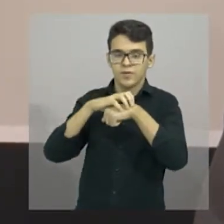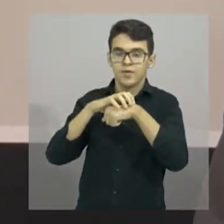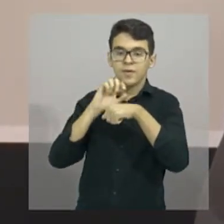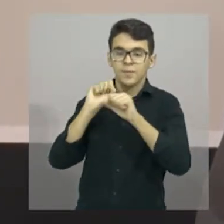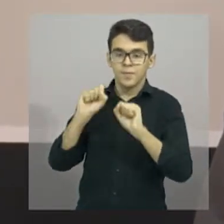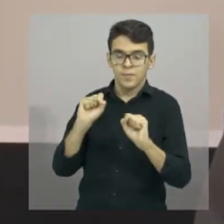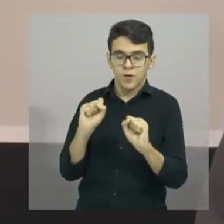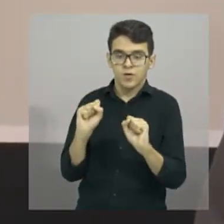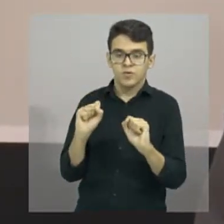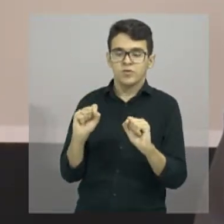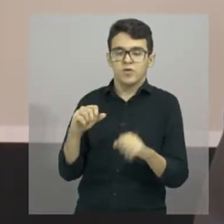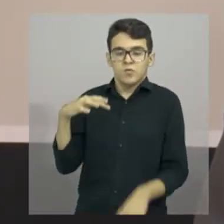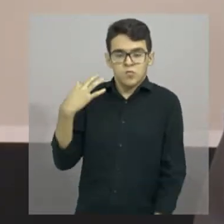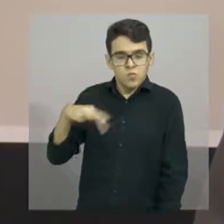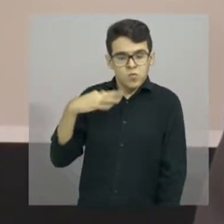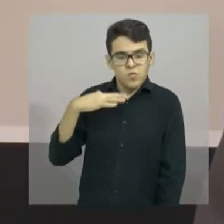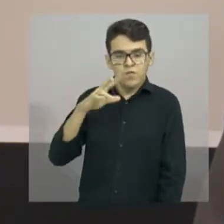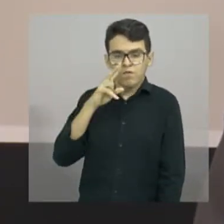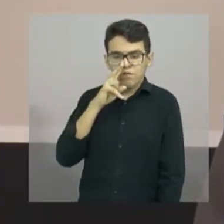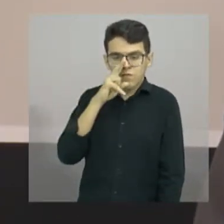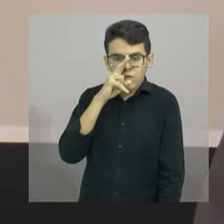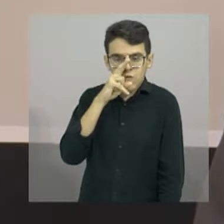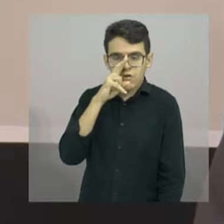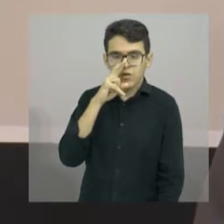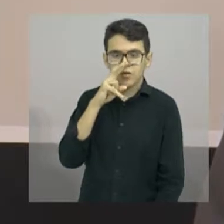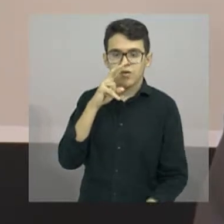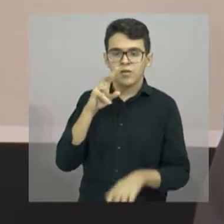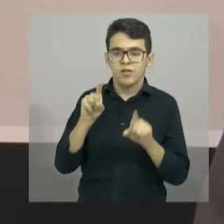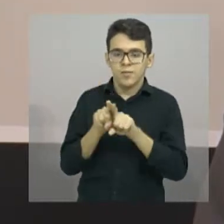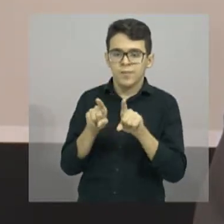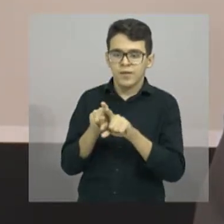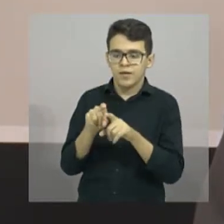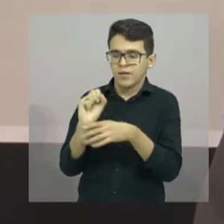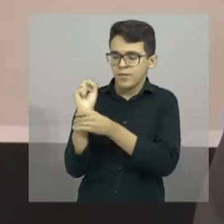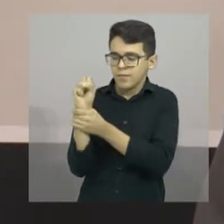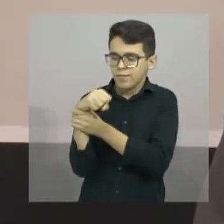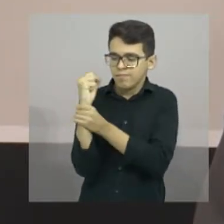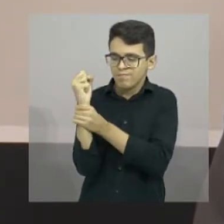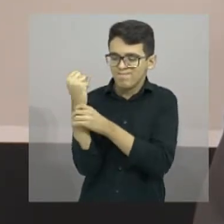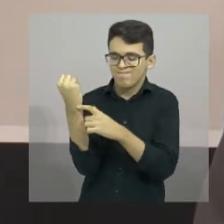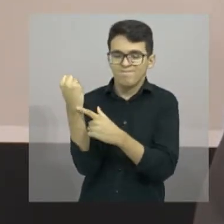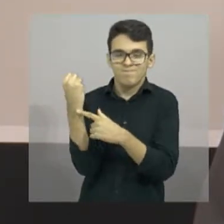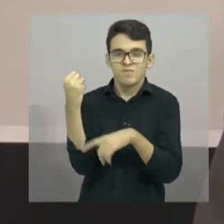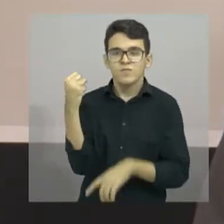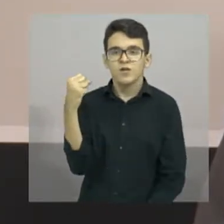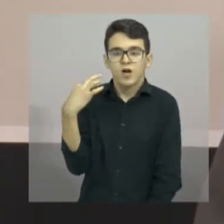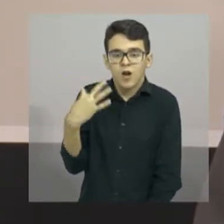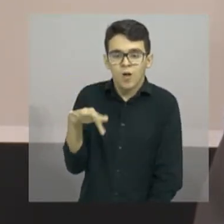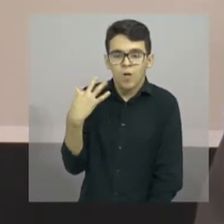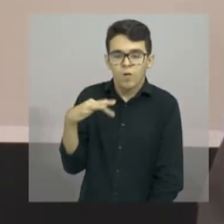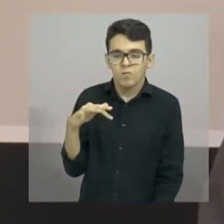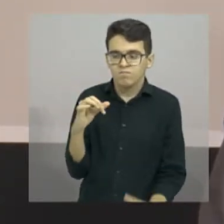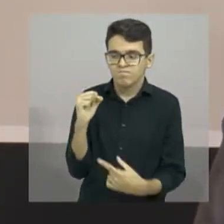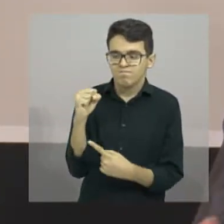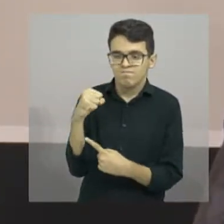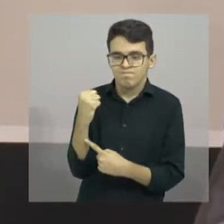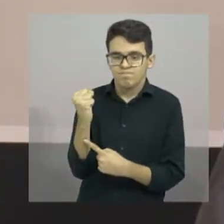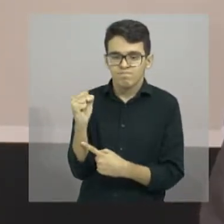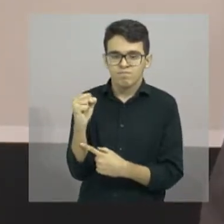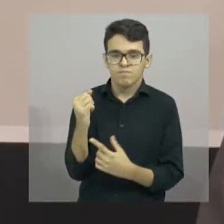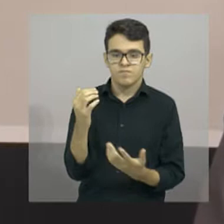principalmente dores fortes e dificuldade nas articulações, ou seja, ela, no popular, ela